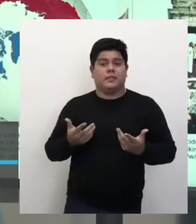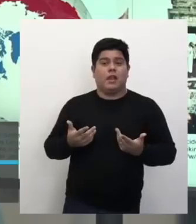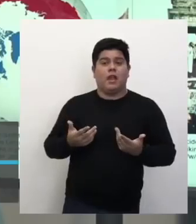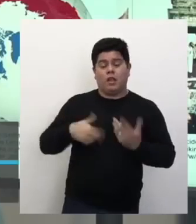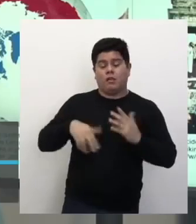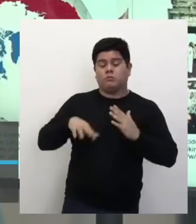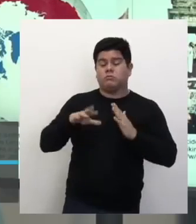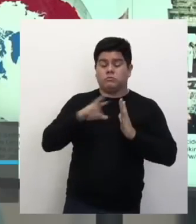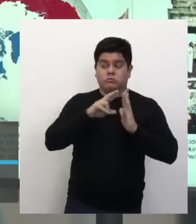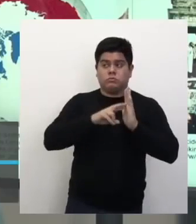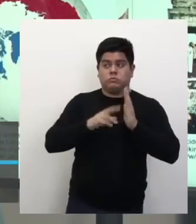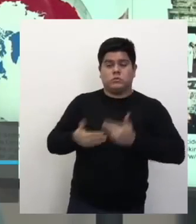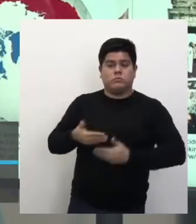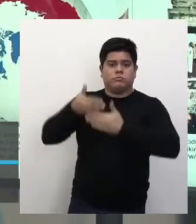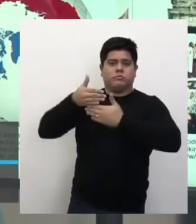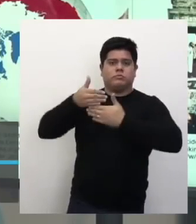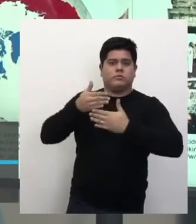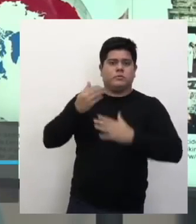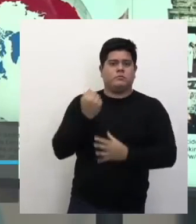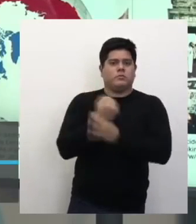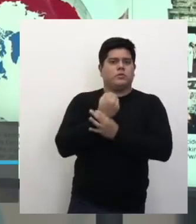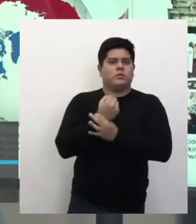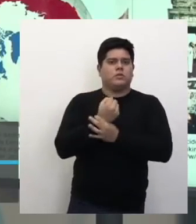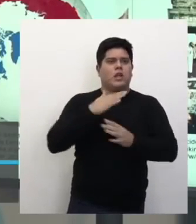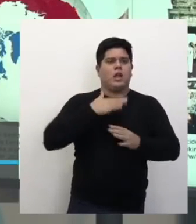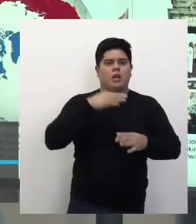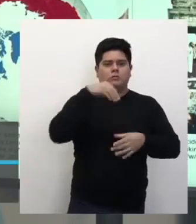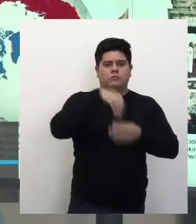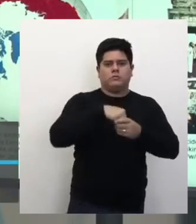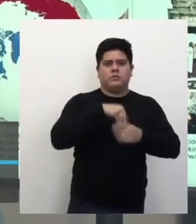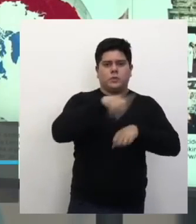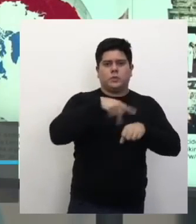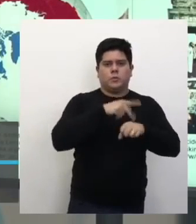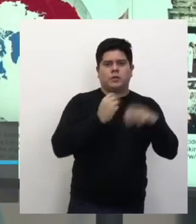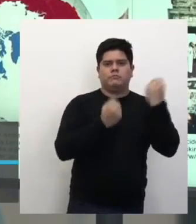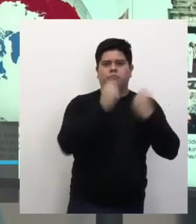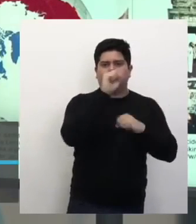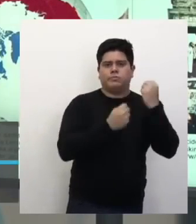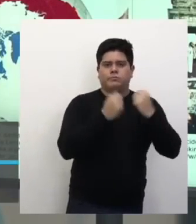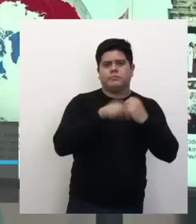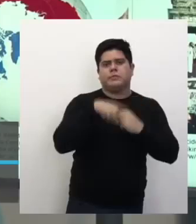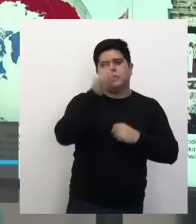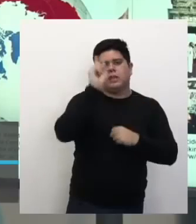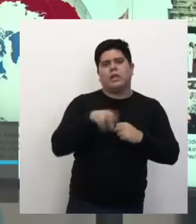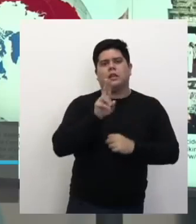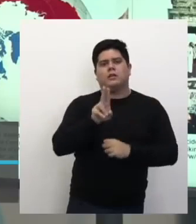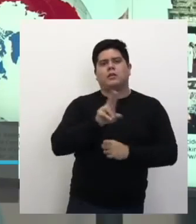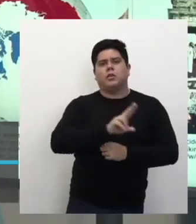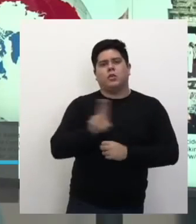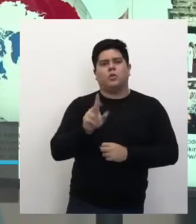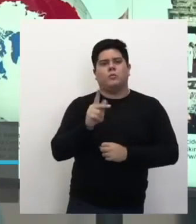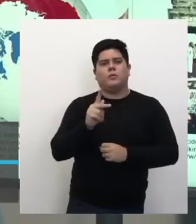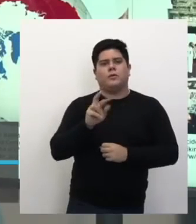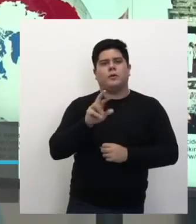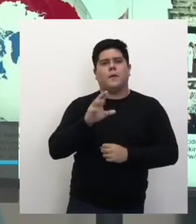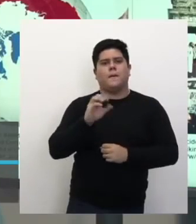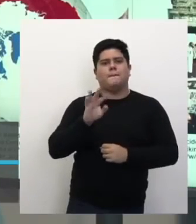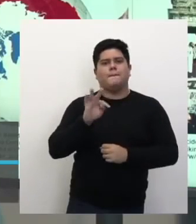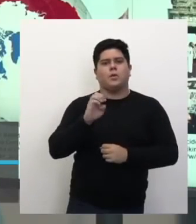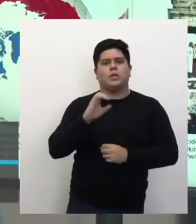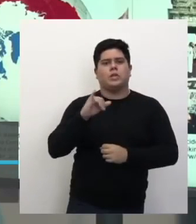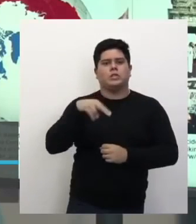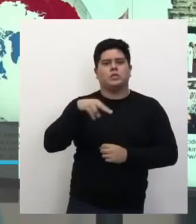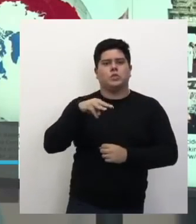protegendo, né, a sua produção interna. E aí que é o que nós chamamos de protecionismo. Ou, né, fazendo aí